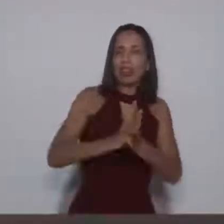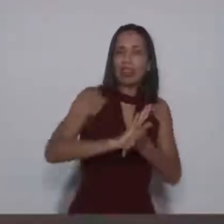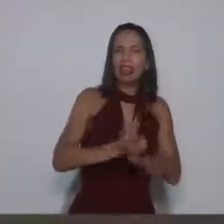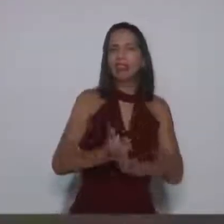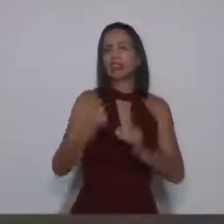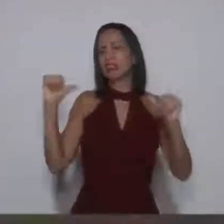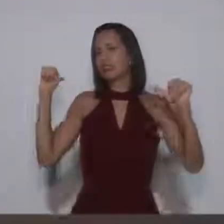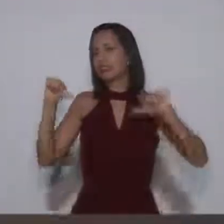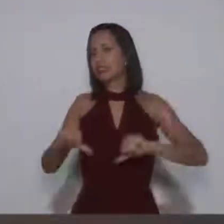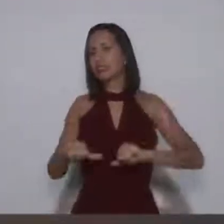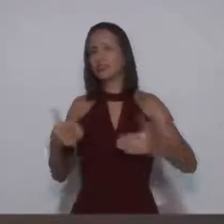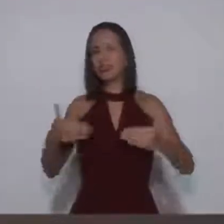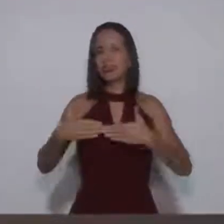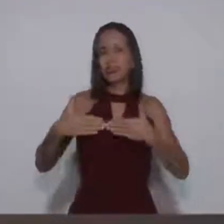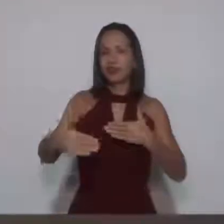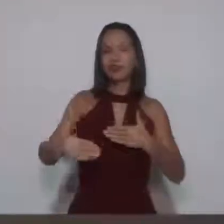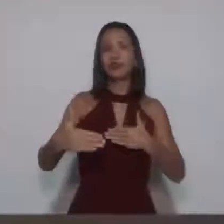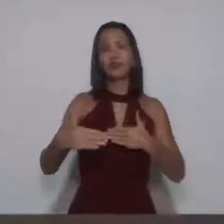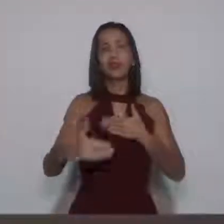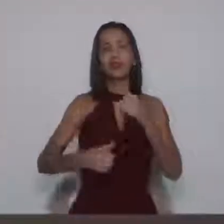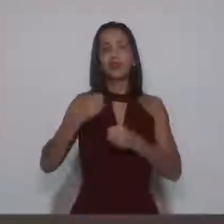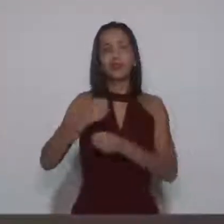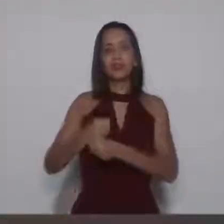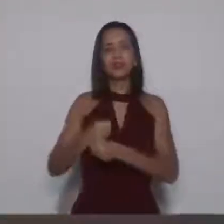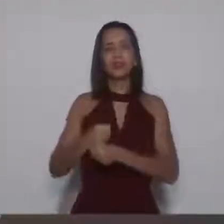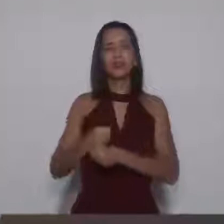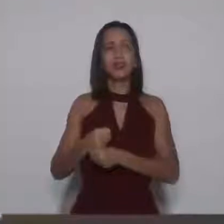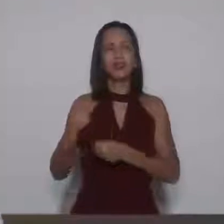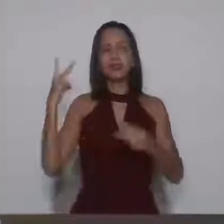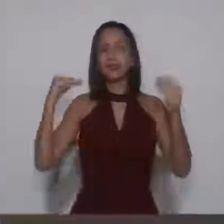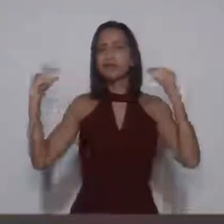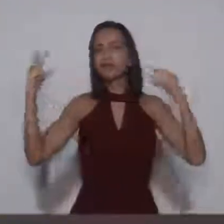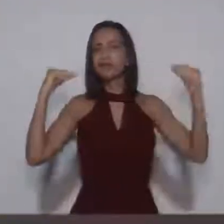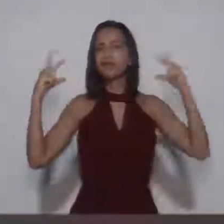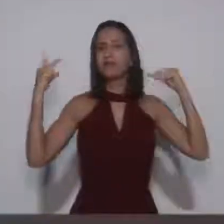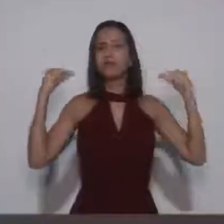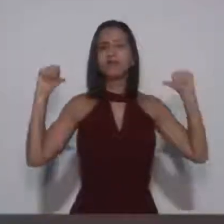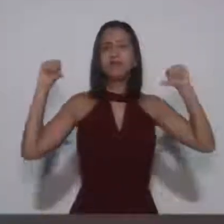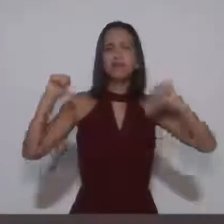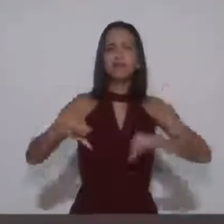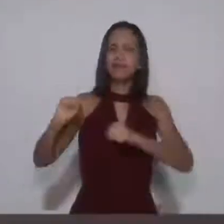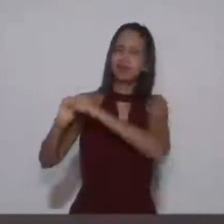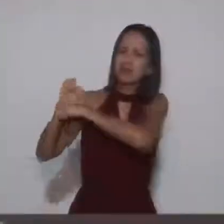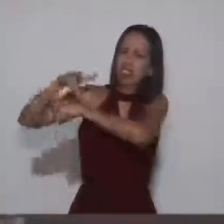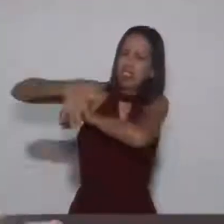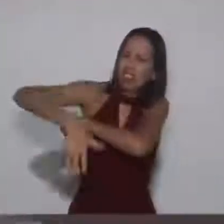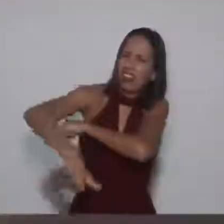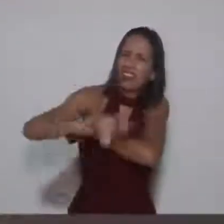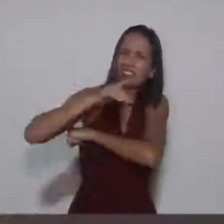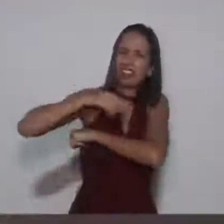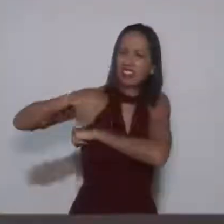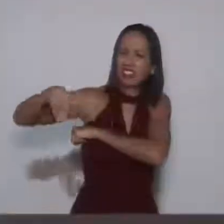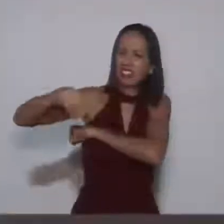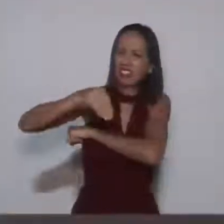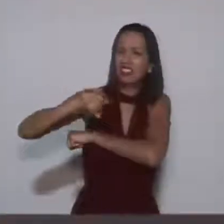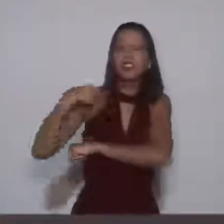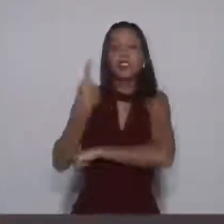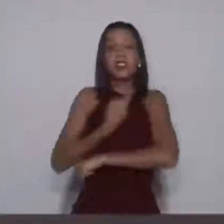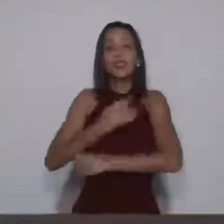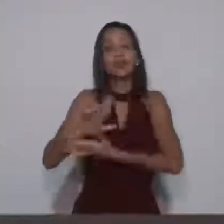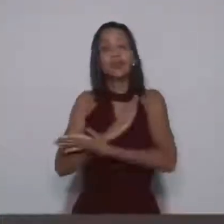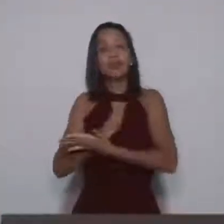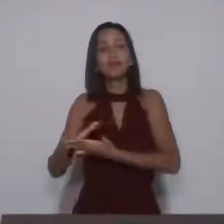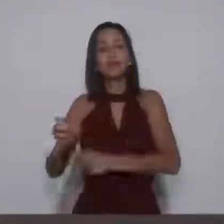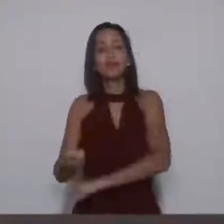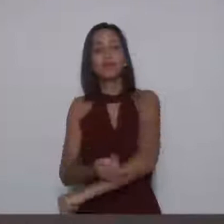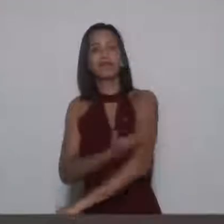ano, tenho ouvido algumas pessoas falarem disso também, não é? Quantas tragédias, e que a gente possa separar a questão